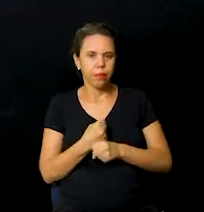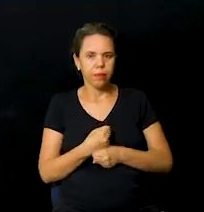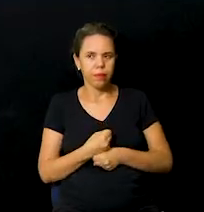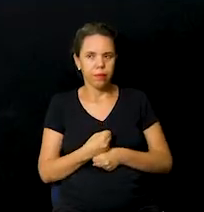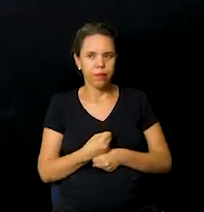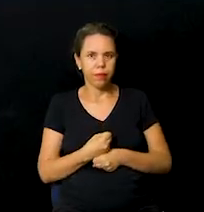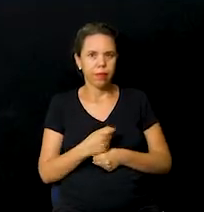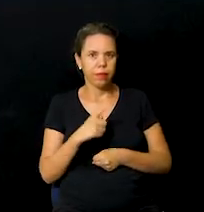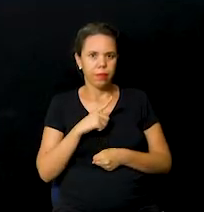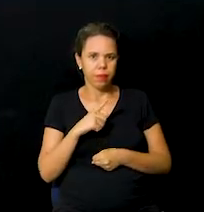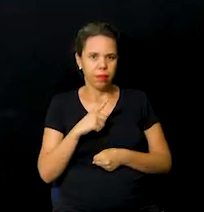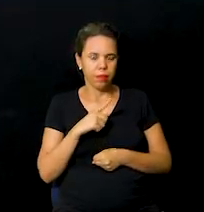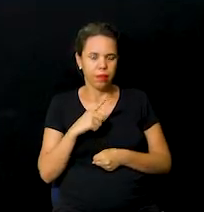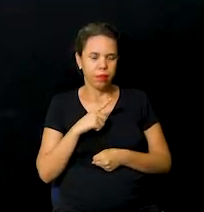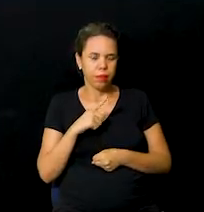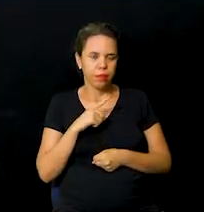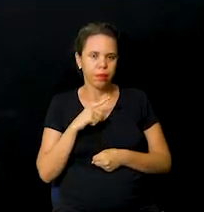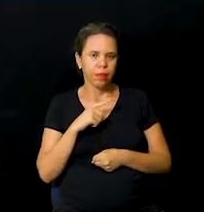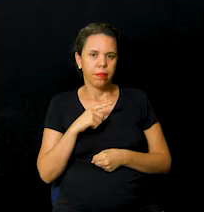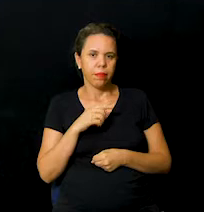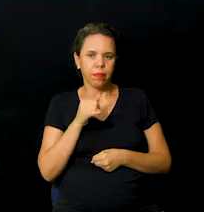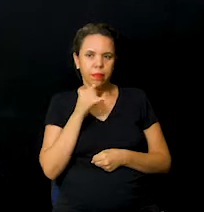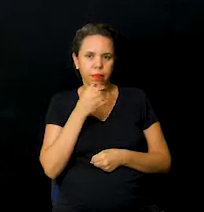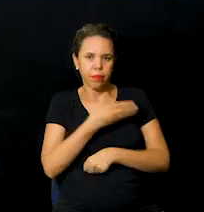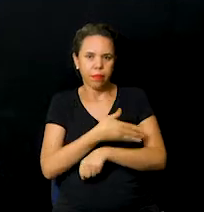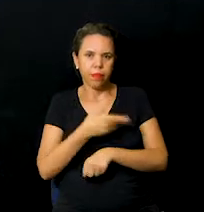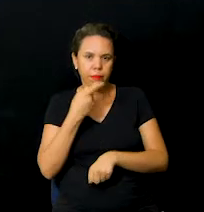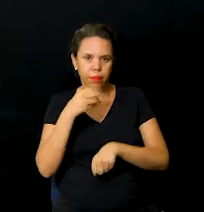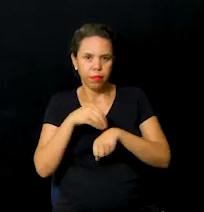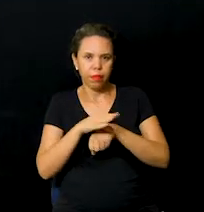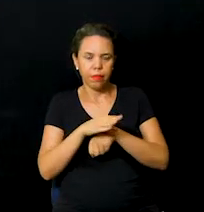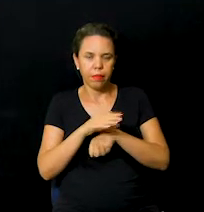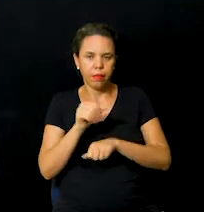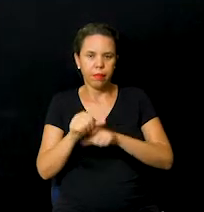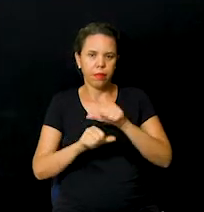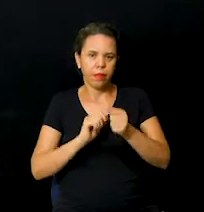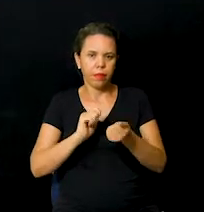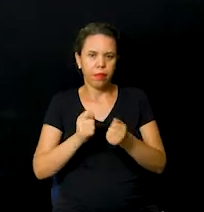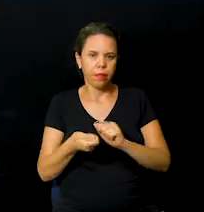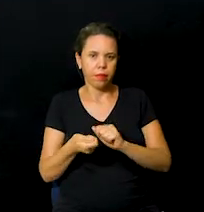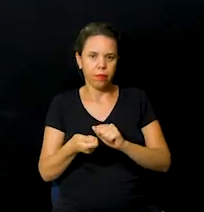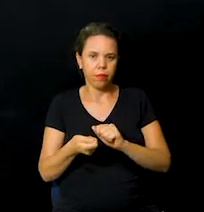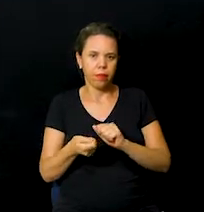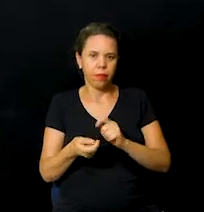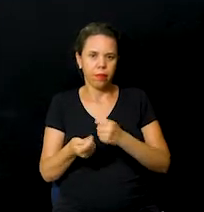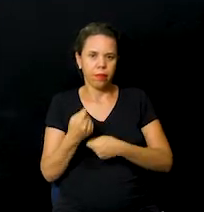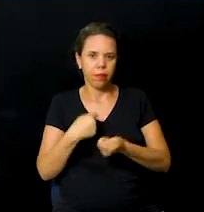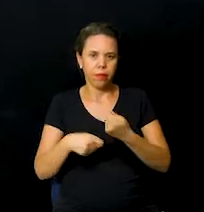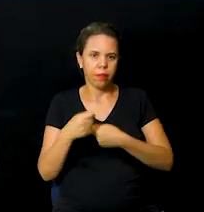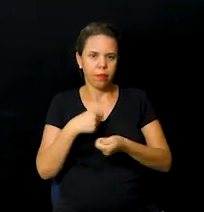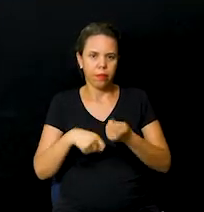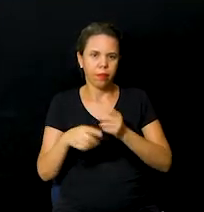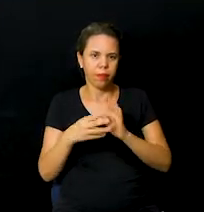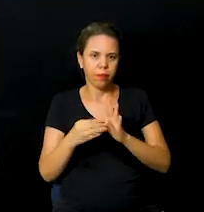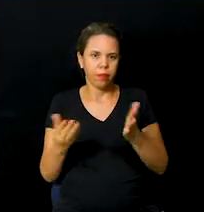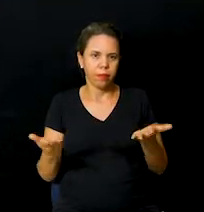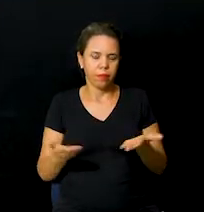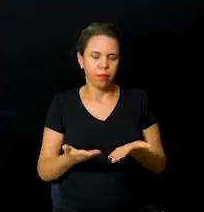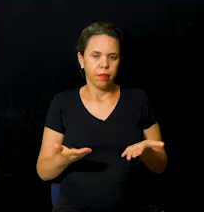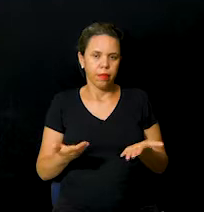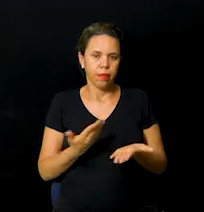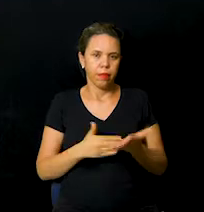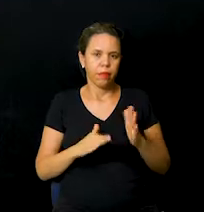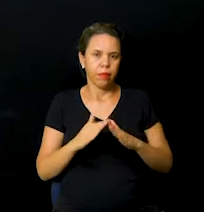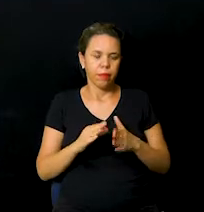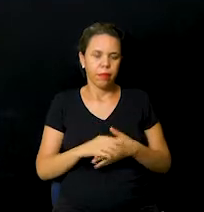2 anos, houve uma pivotagem, que é como eu gosto de trazer, né, uma remodelagem do modelo de negócio.